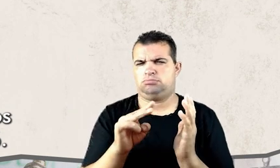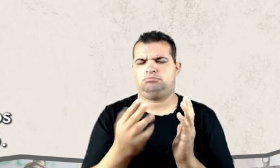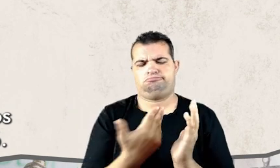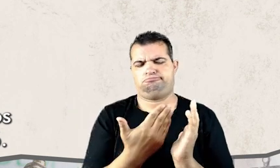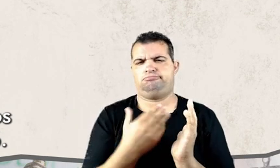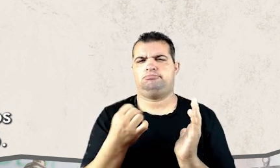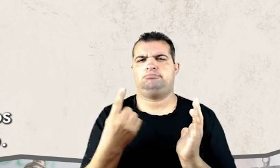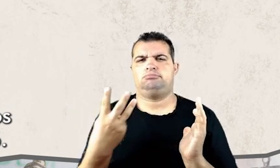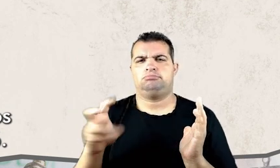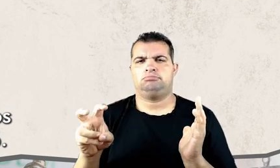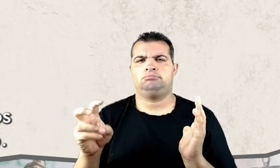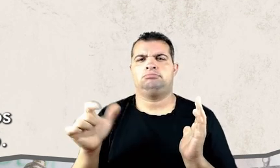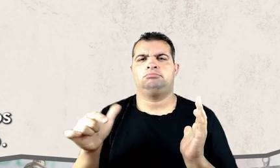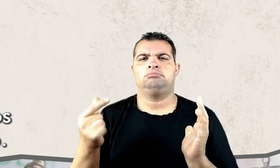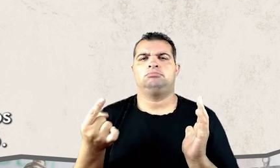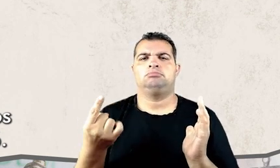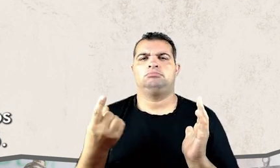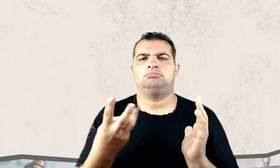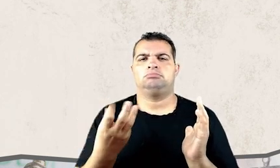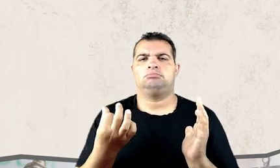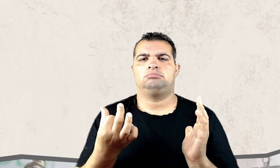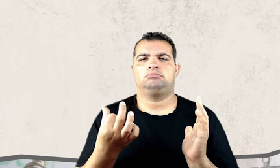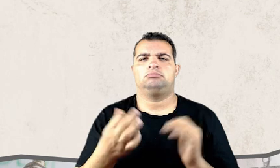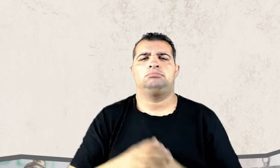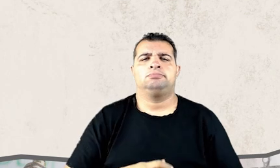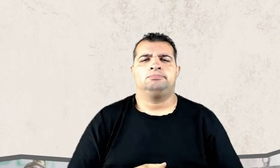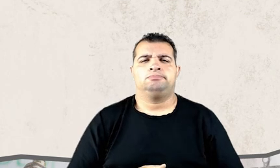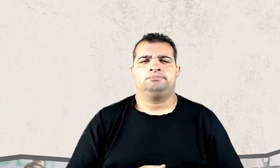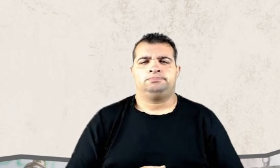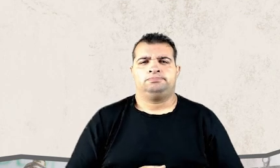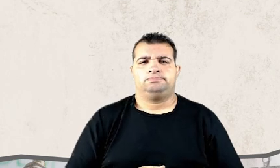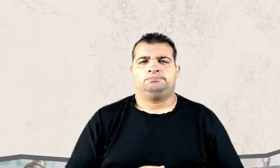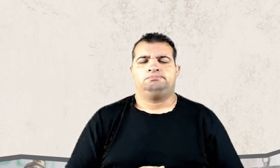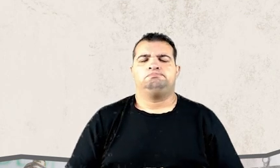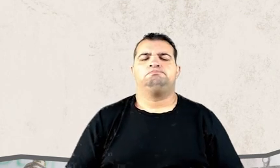páginas 135 e 136.